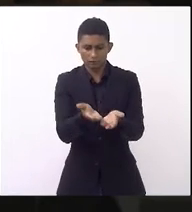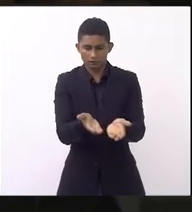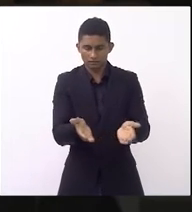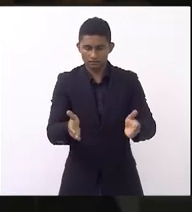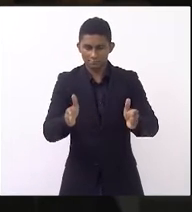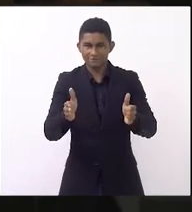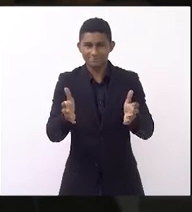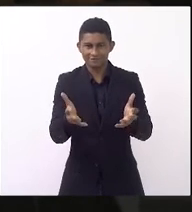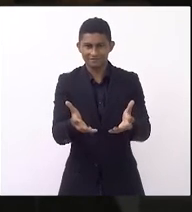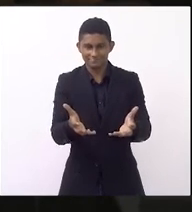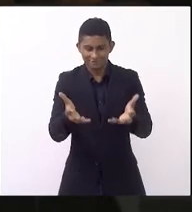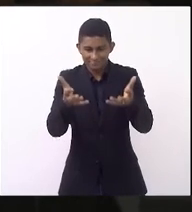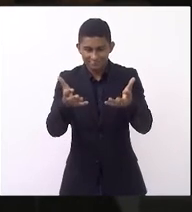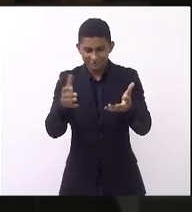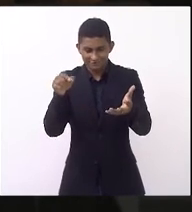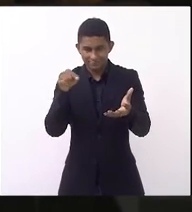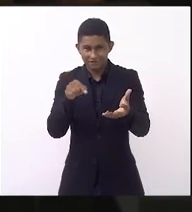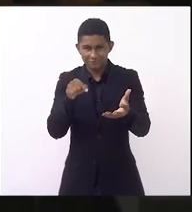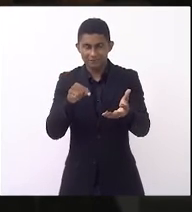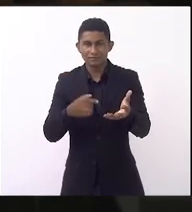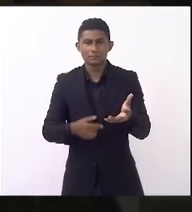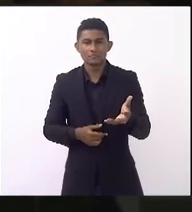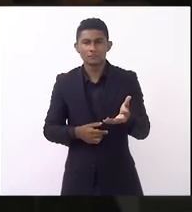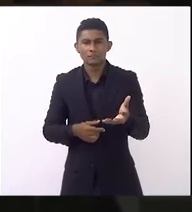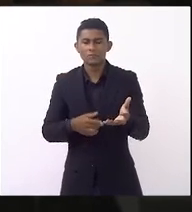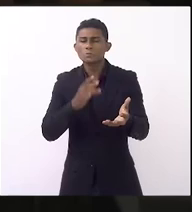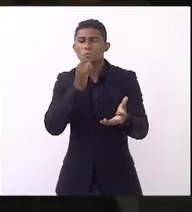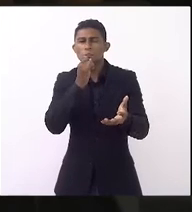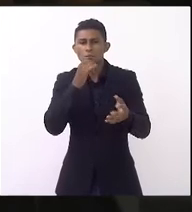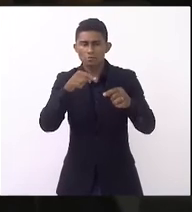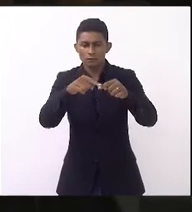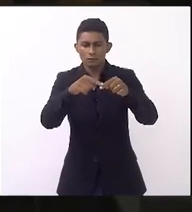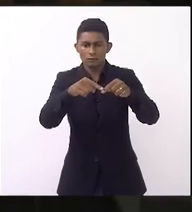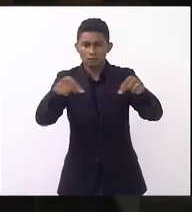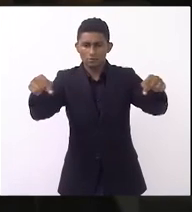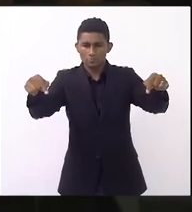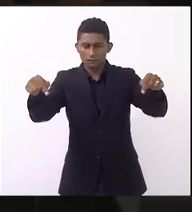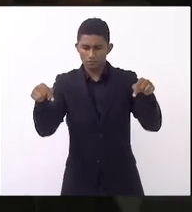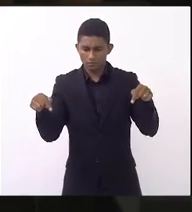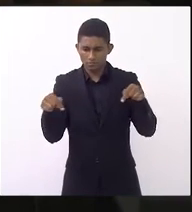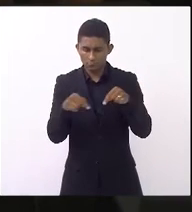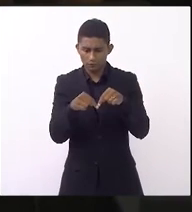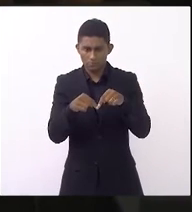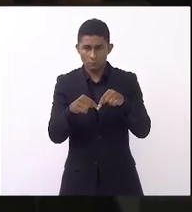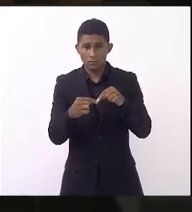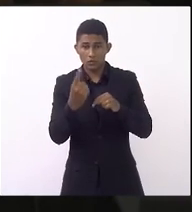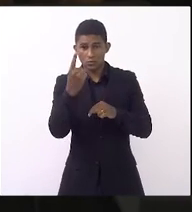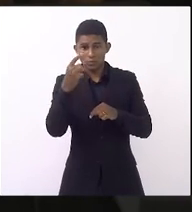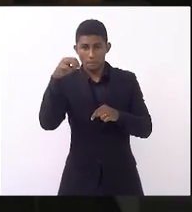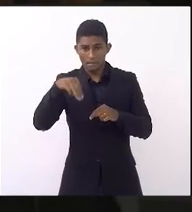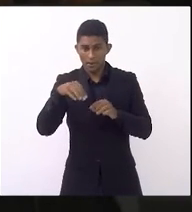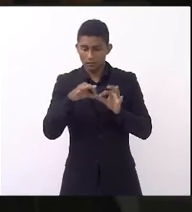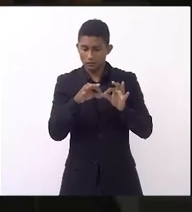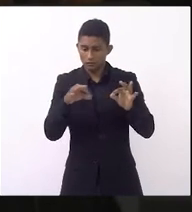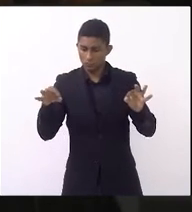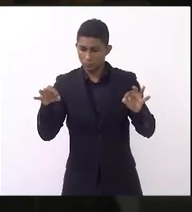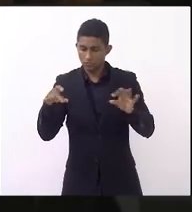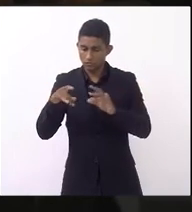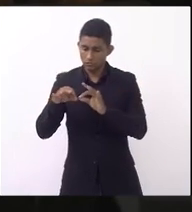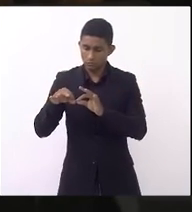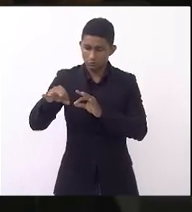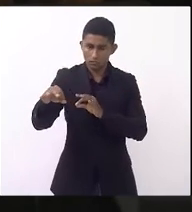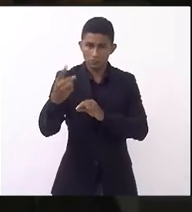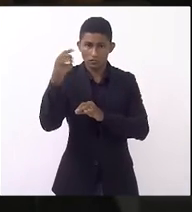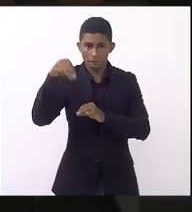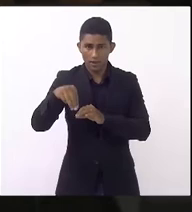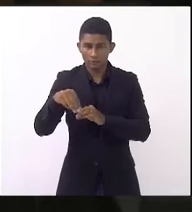base retângulo, de base quadrada, com 1 metro por 1 metro de largura, com 1 metro